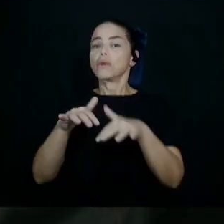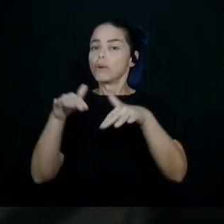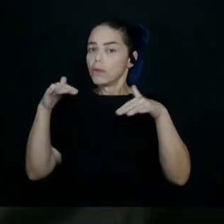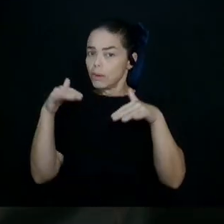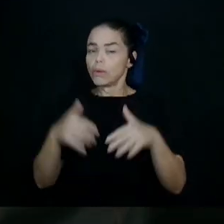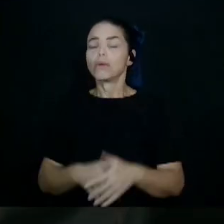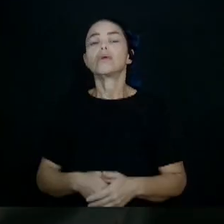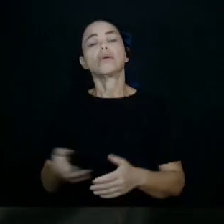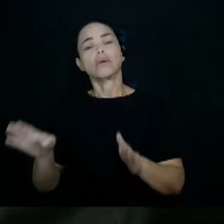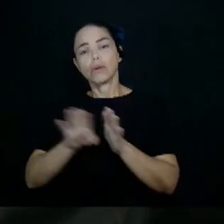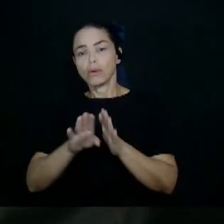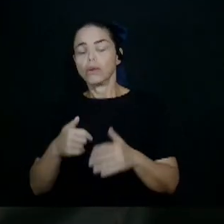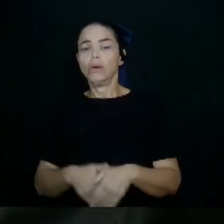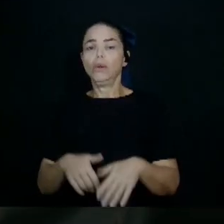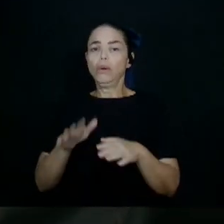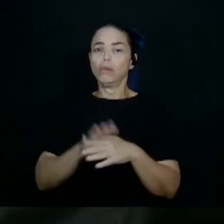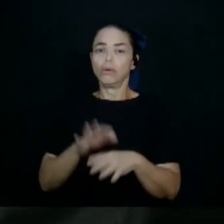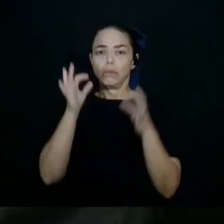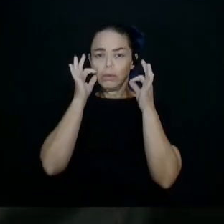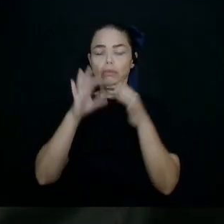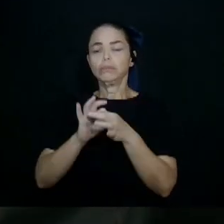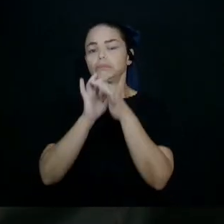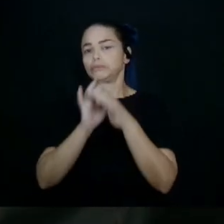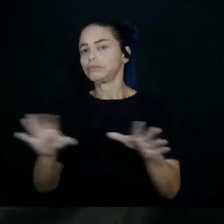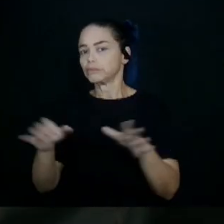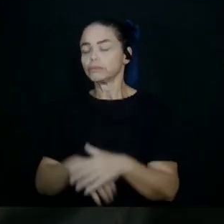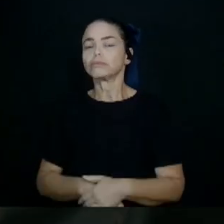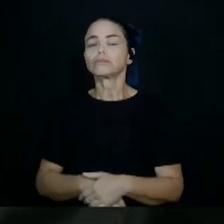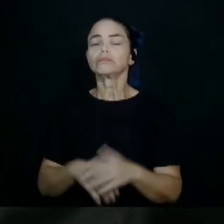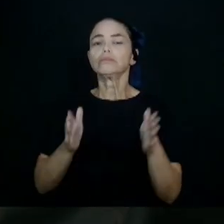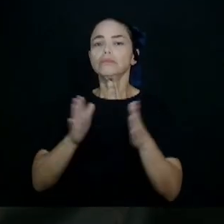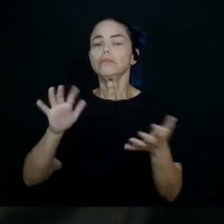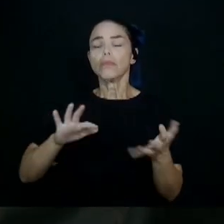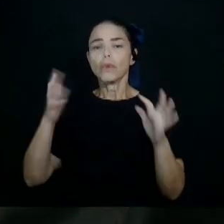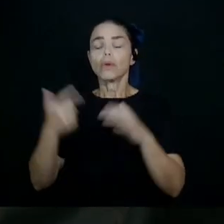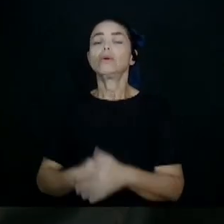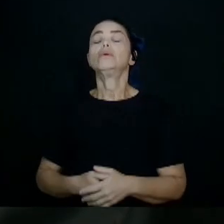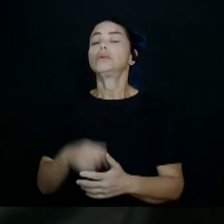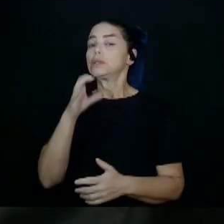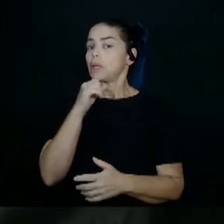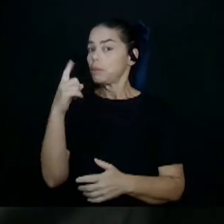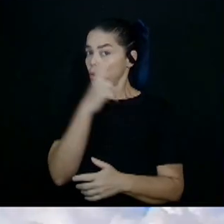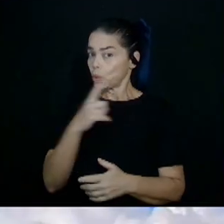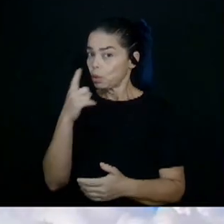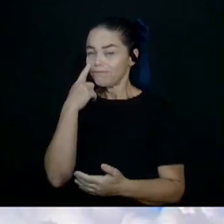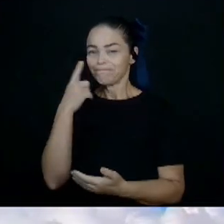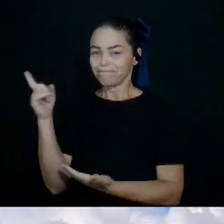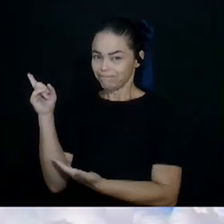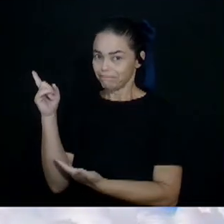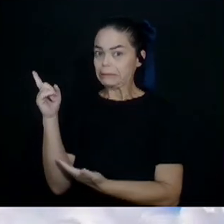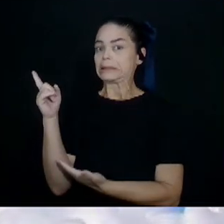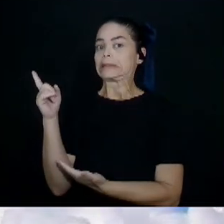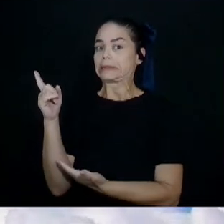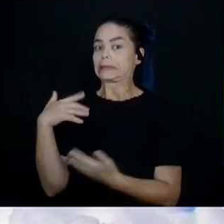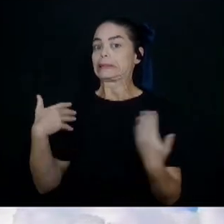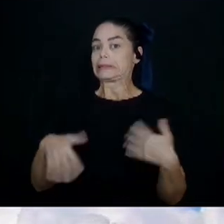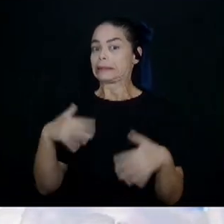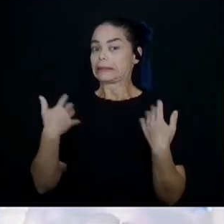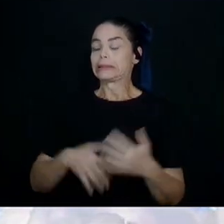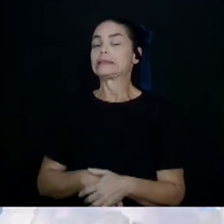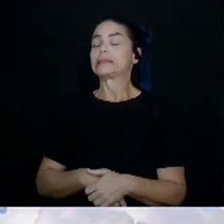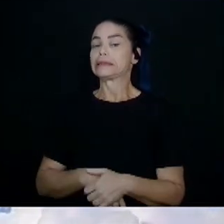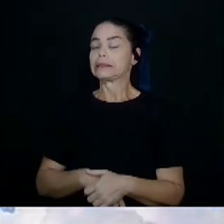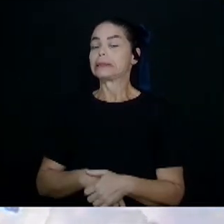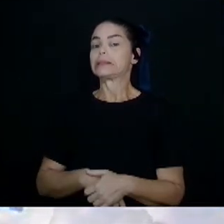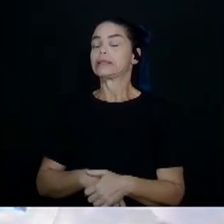chegar e ficar à vontade. Agora a previsão do tempo para este final de semana. E que final de semana, hein? Deve ser super